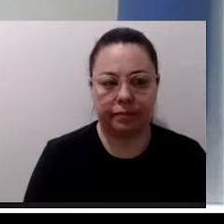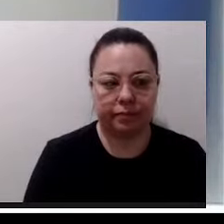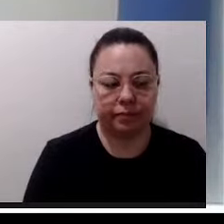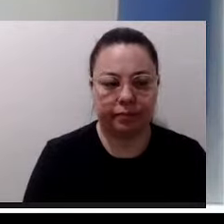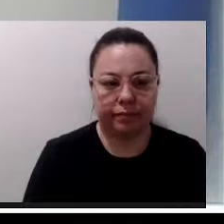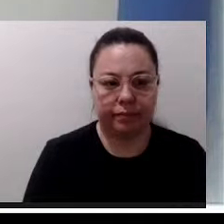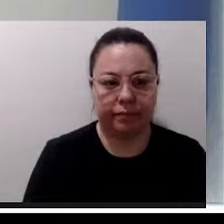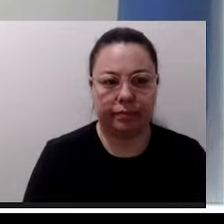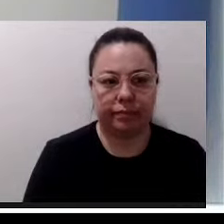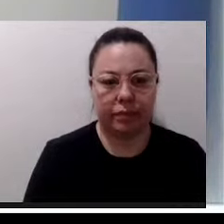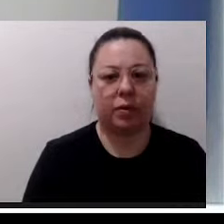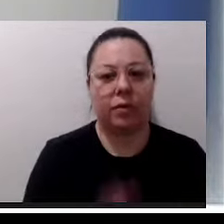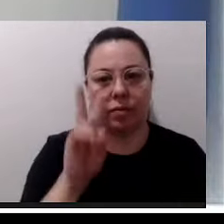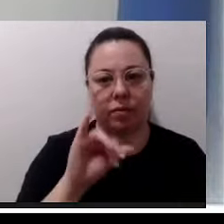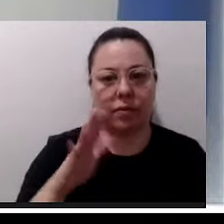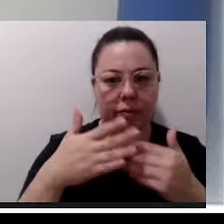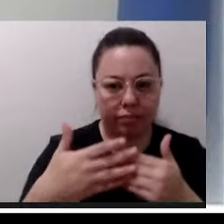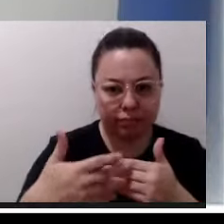adiado,